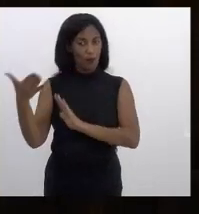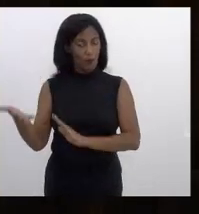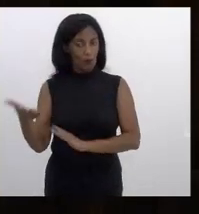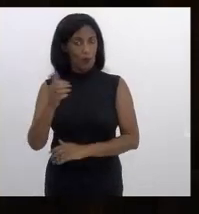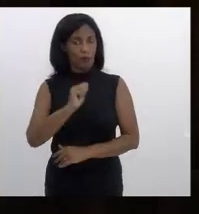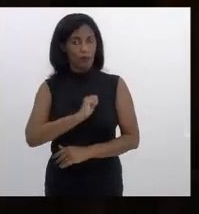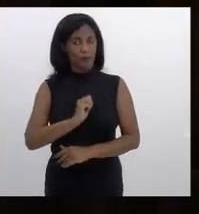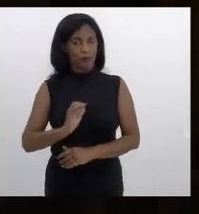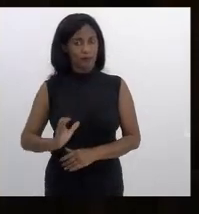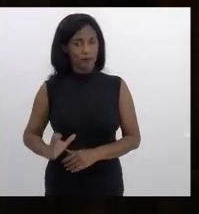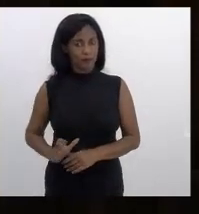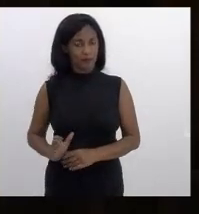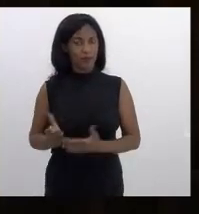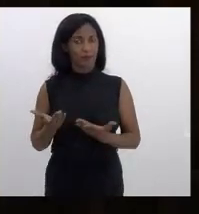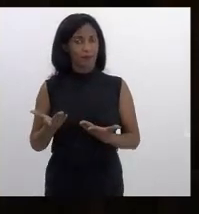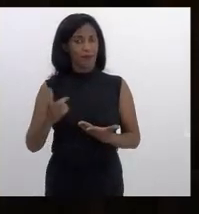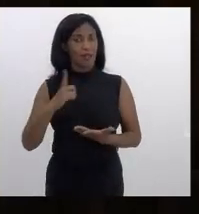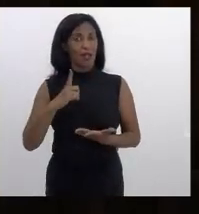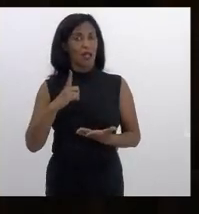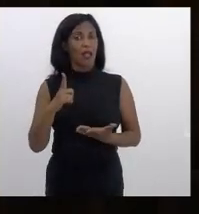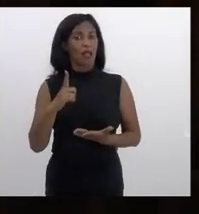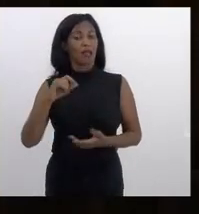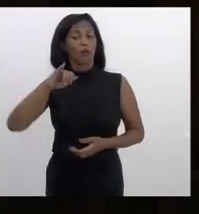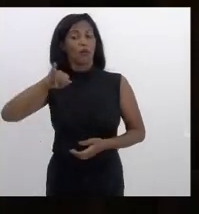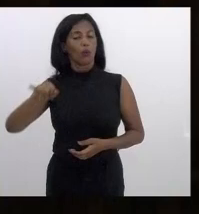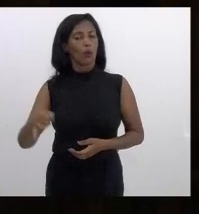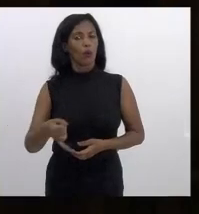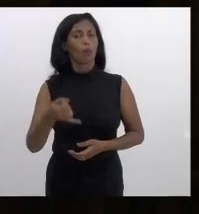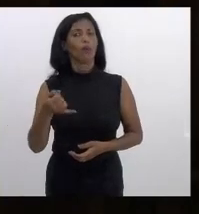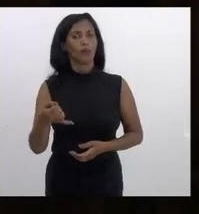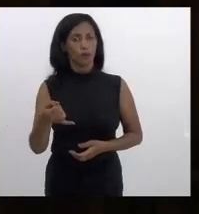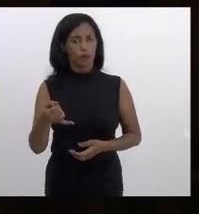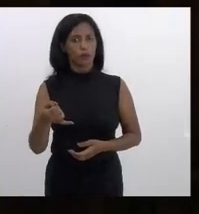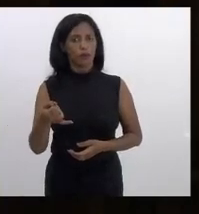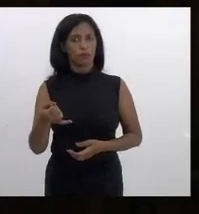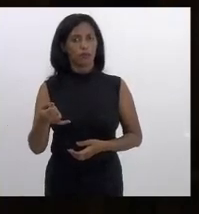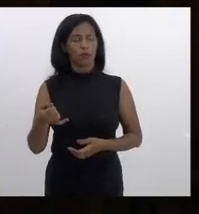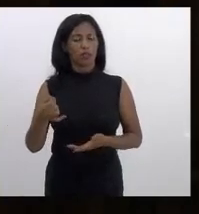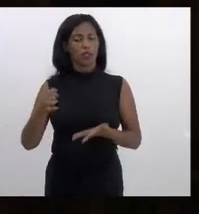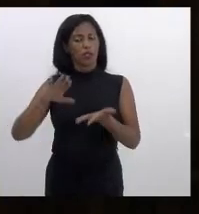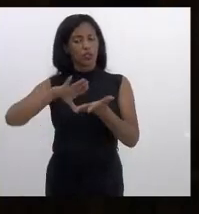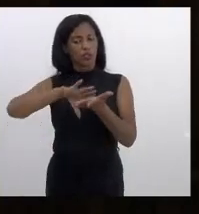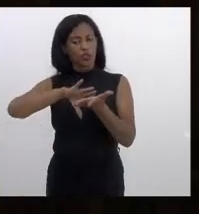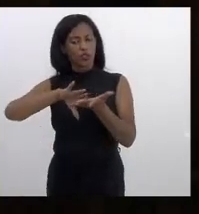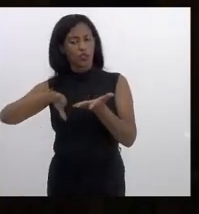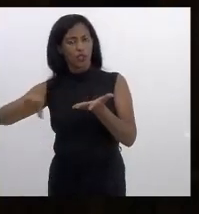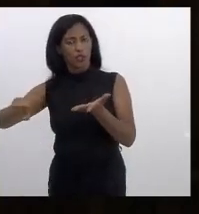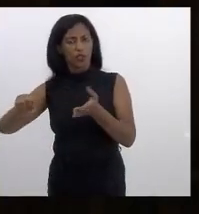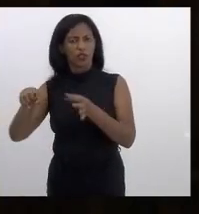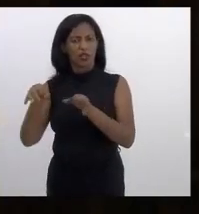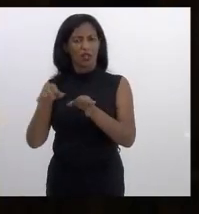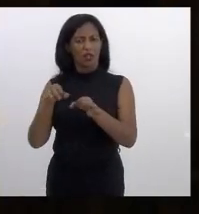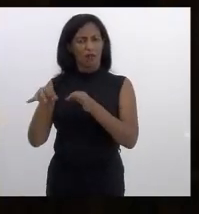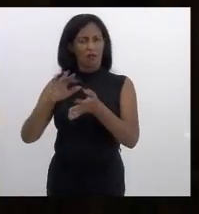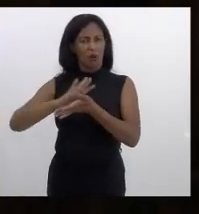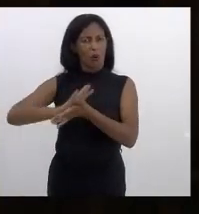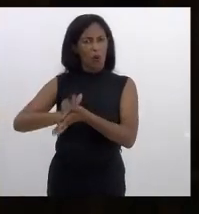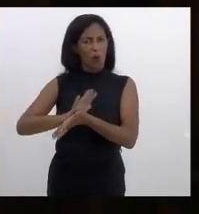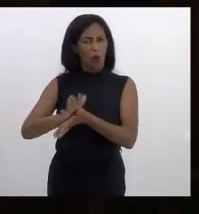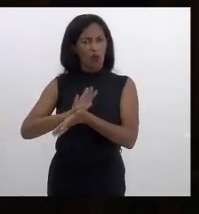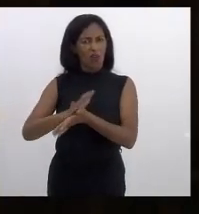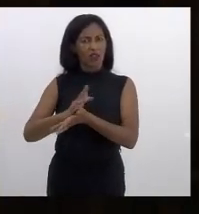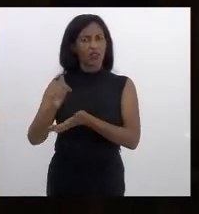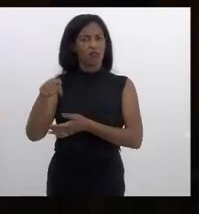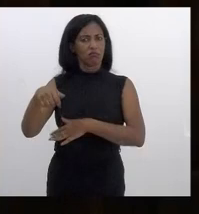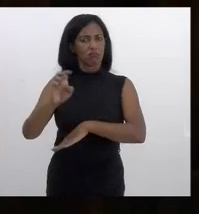André Ceciliano tá ela tem a oportunidade de desfazer a maior covardia já feita